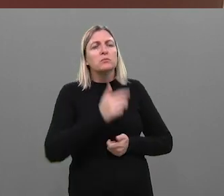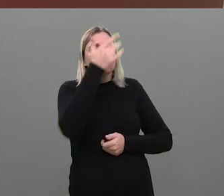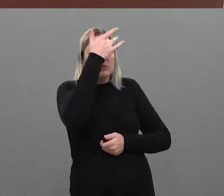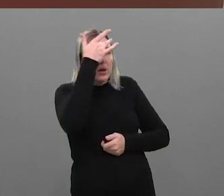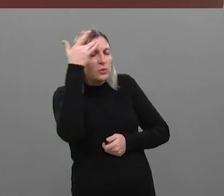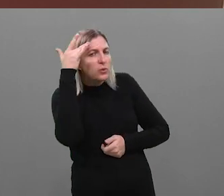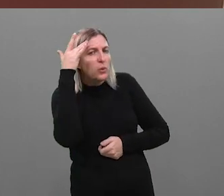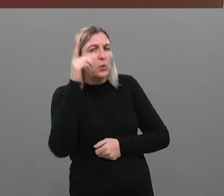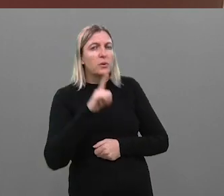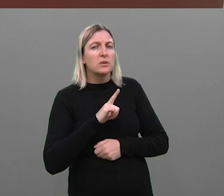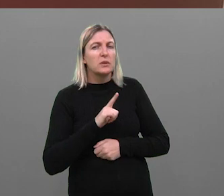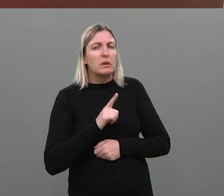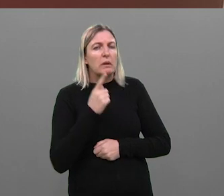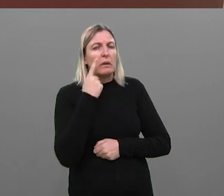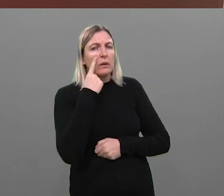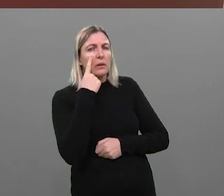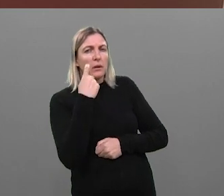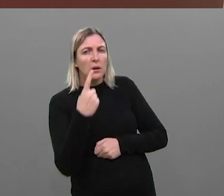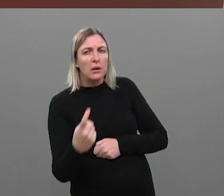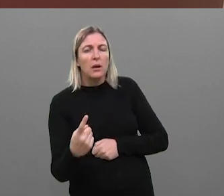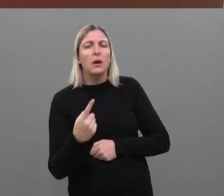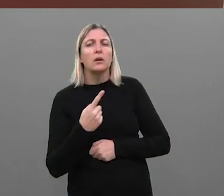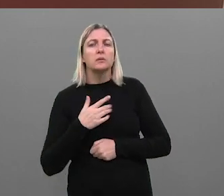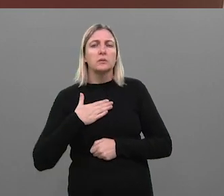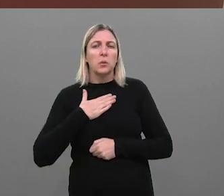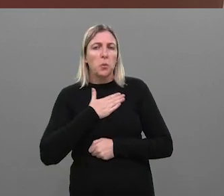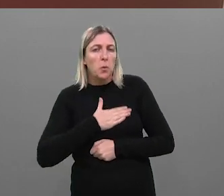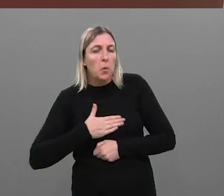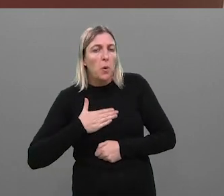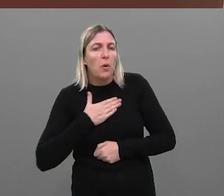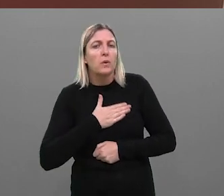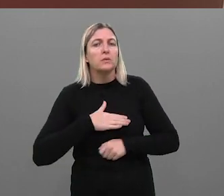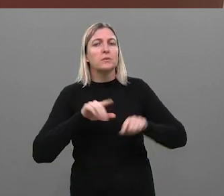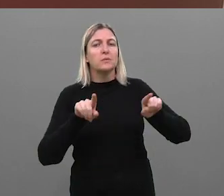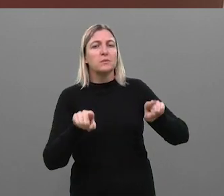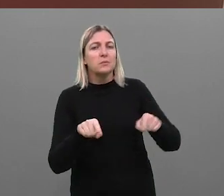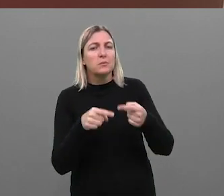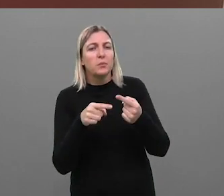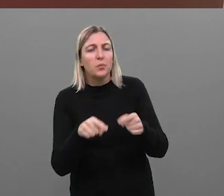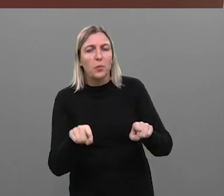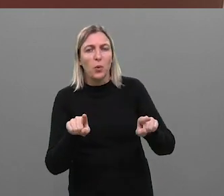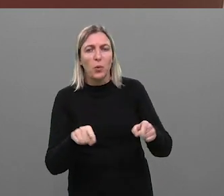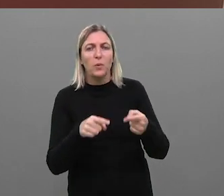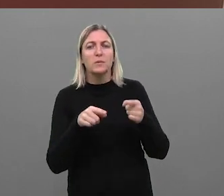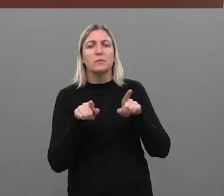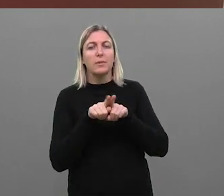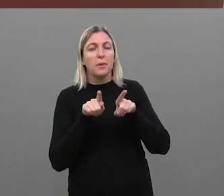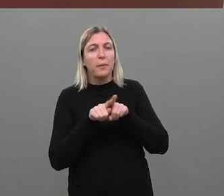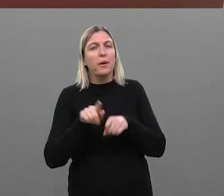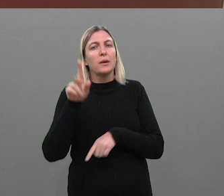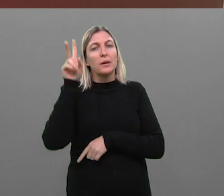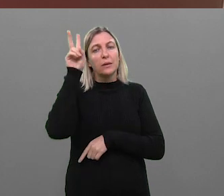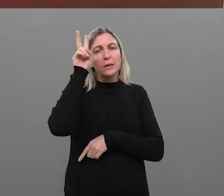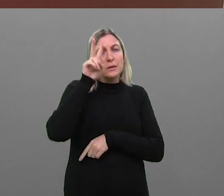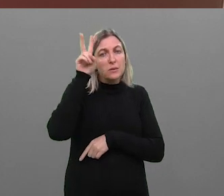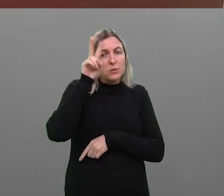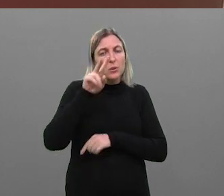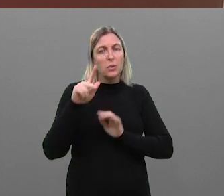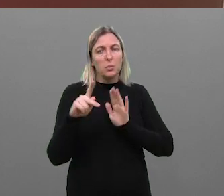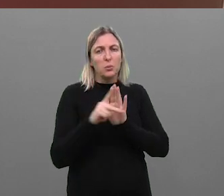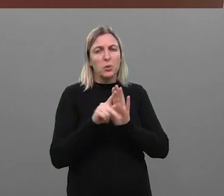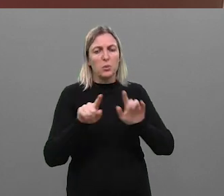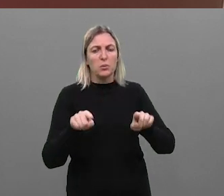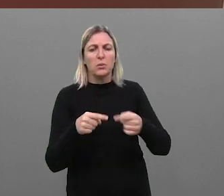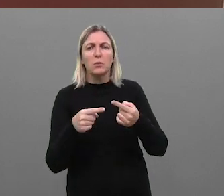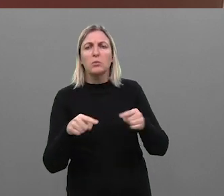pessoas que tiverem interesse que gostam desse assunto e não só a questão da música Mas neste caso a música ligada